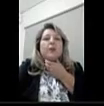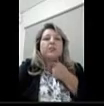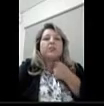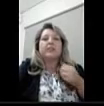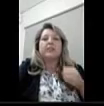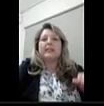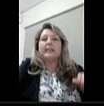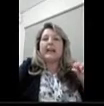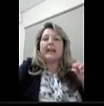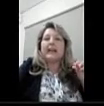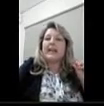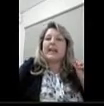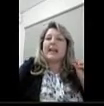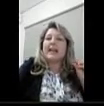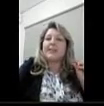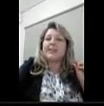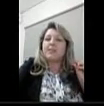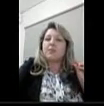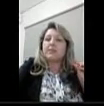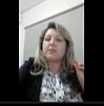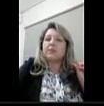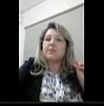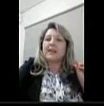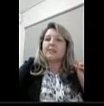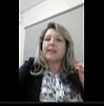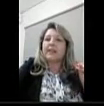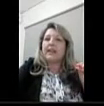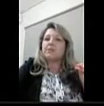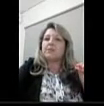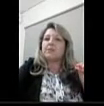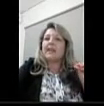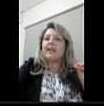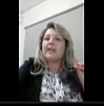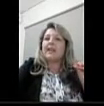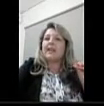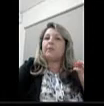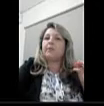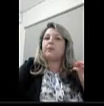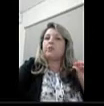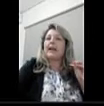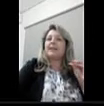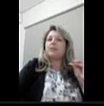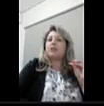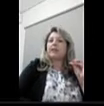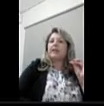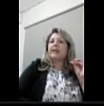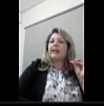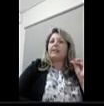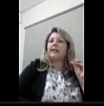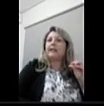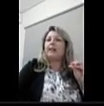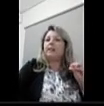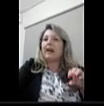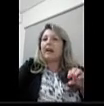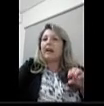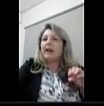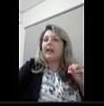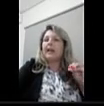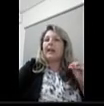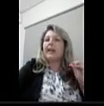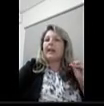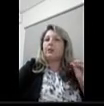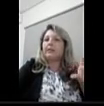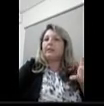periódica, tá? Às vezes, os alunos mais velhos, o professor acha que ele vai gravar